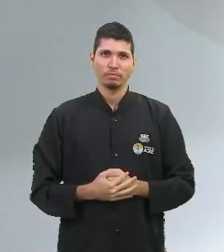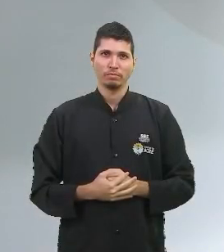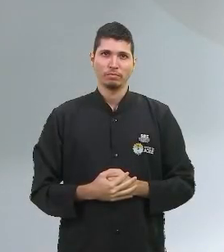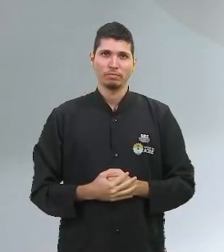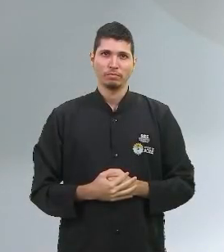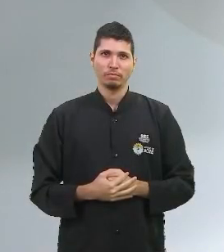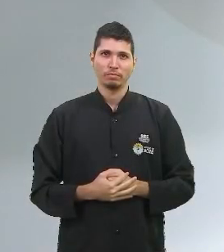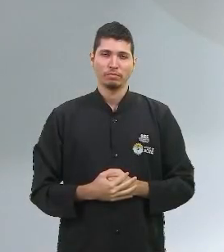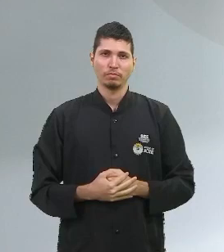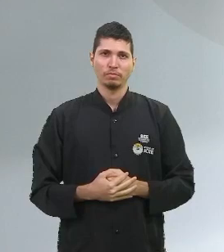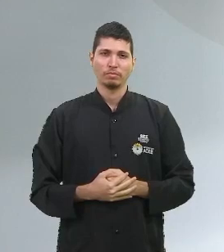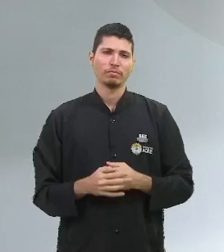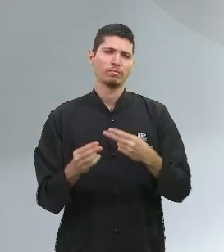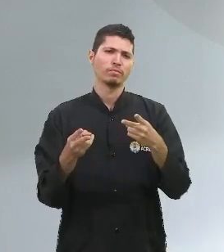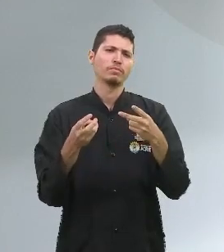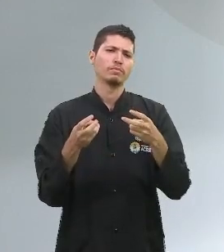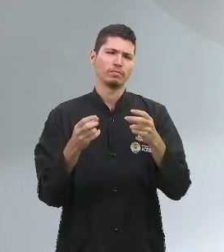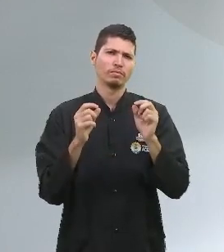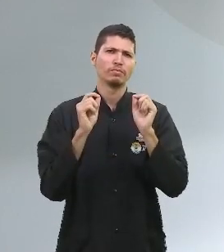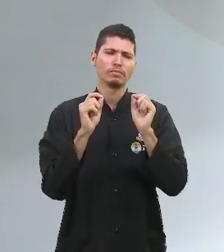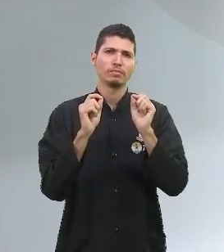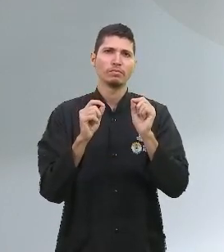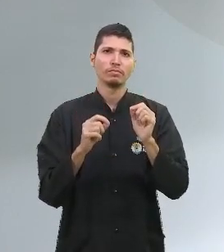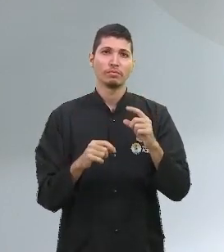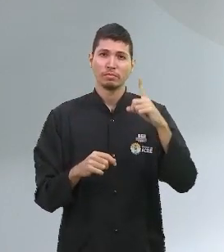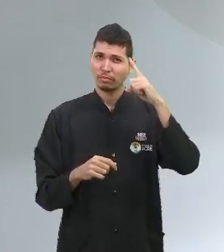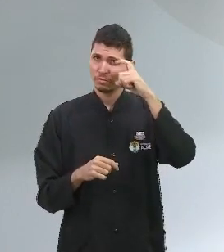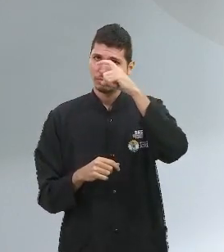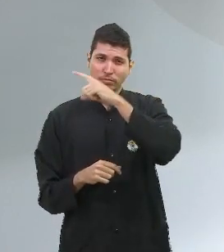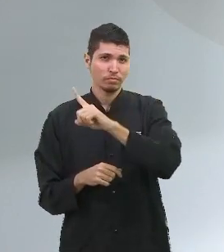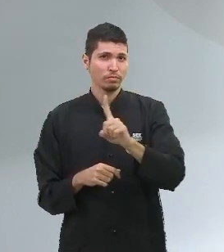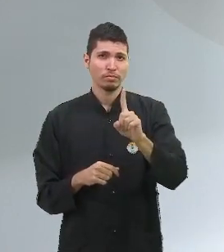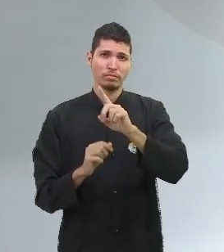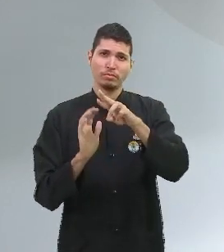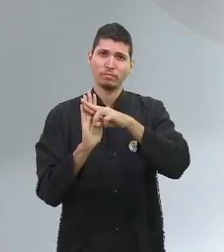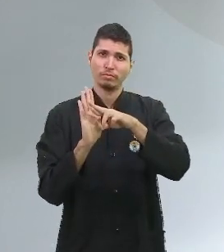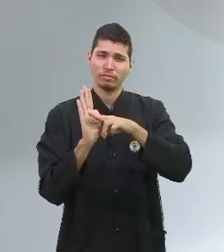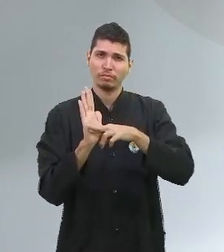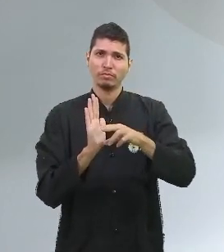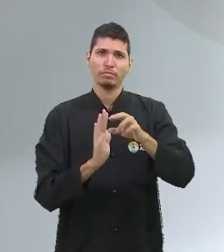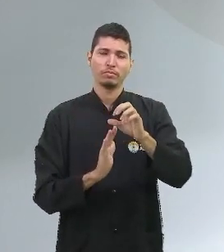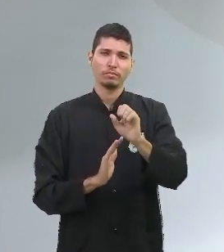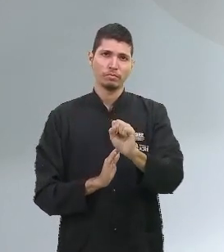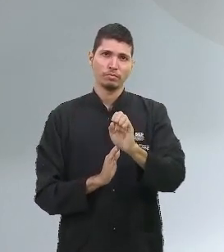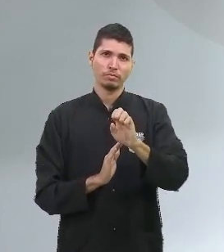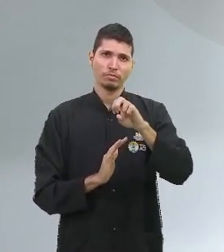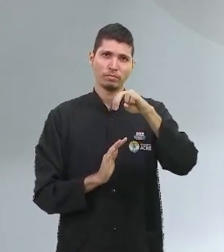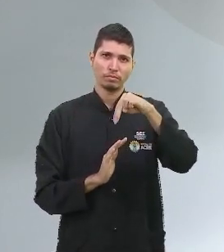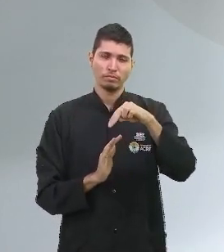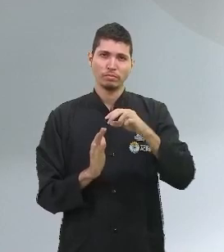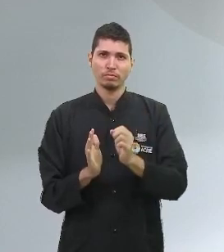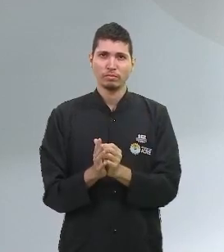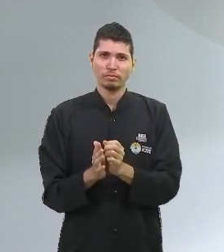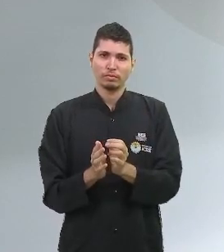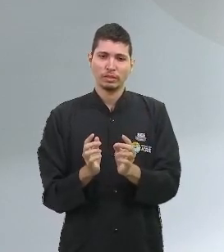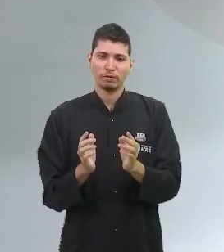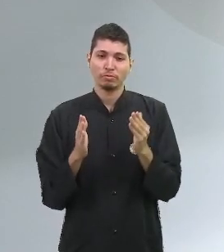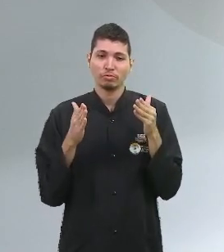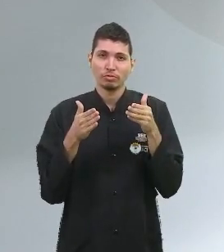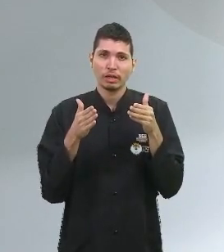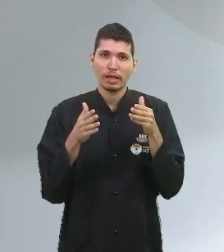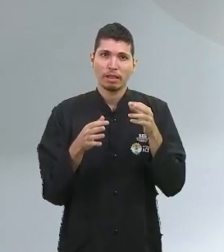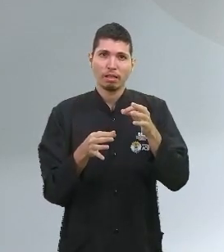Então, você percebe que não é complicado demonstrar a lei dos senos. Basta olhar para as alturas do